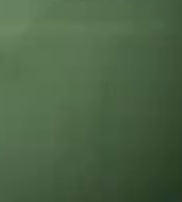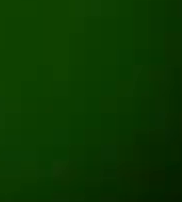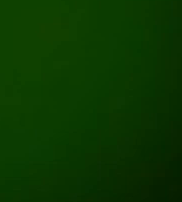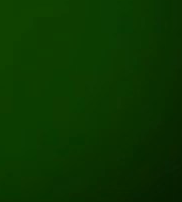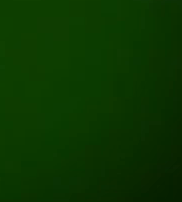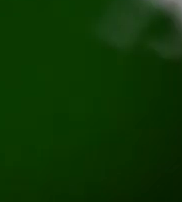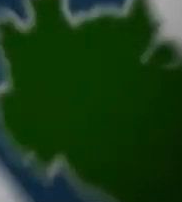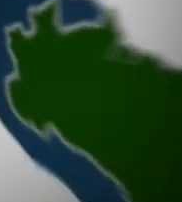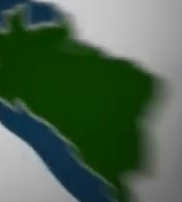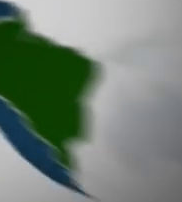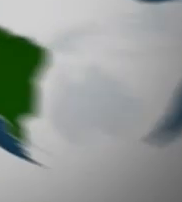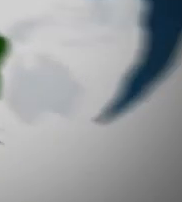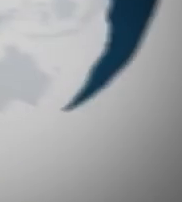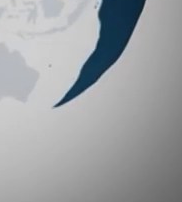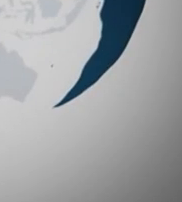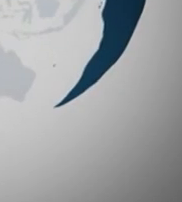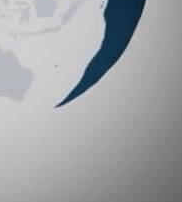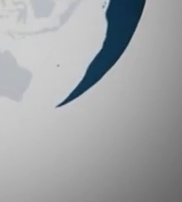e